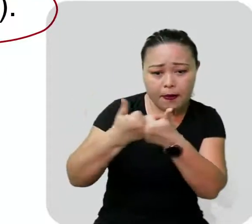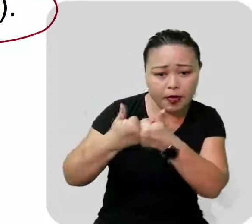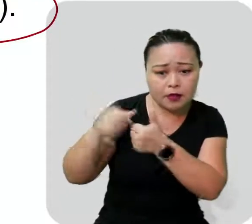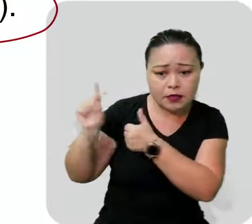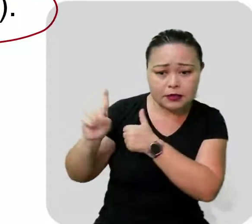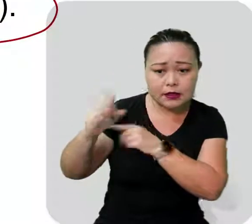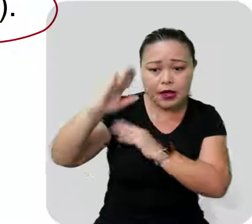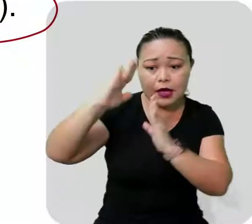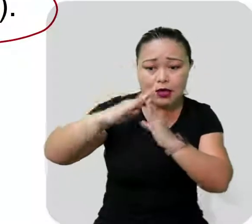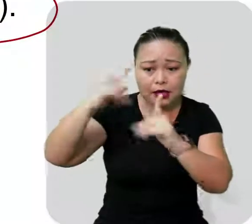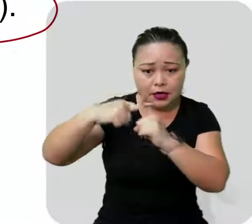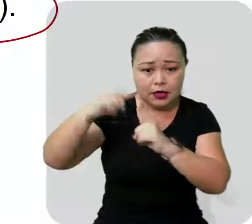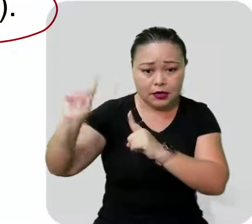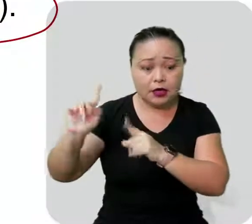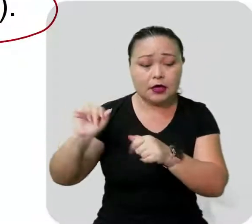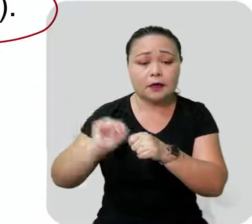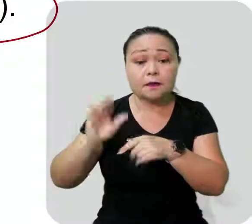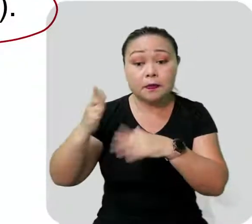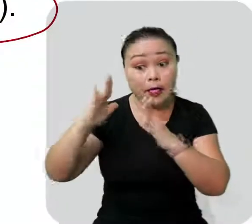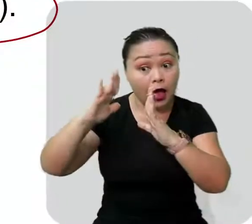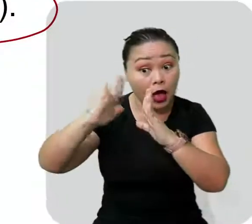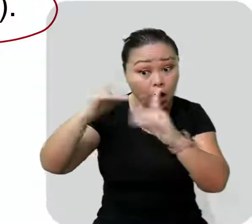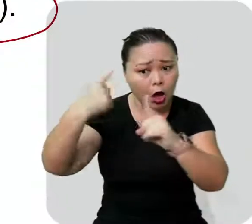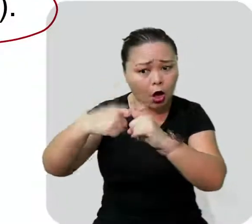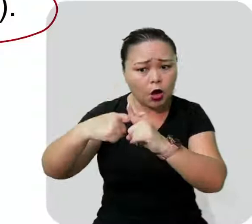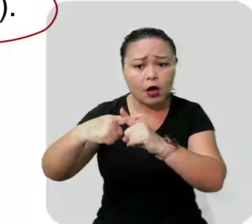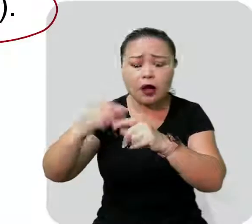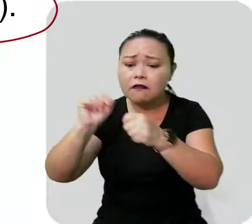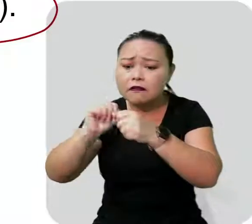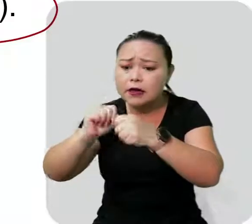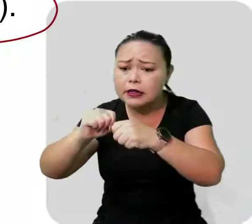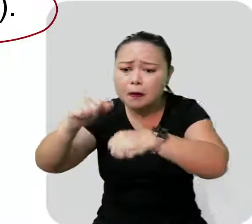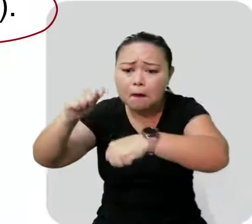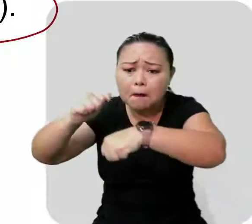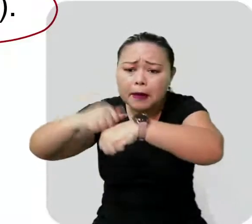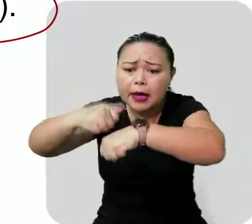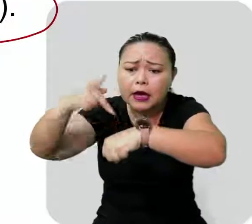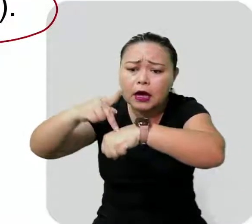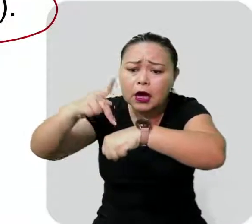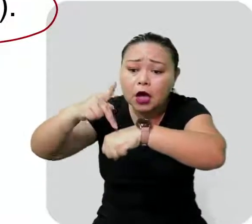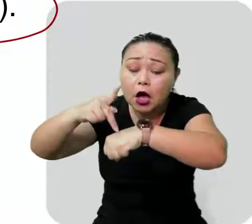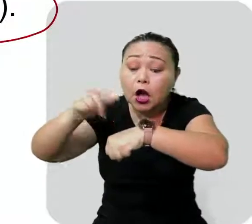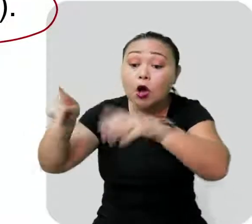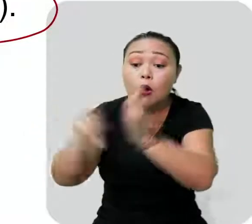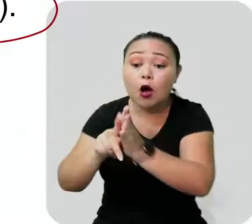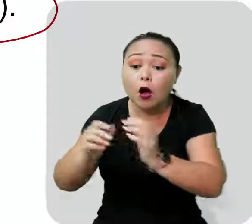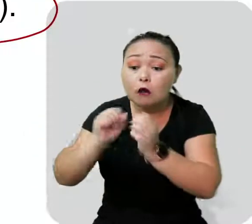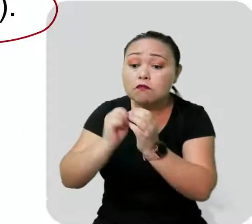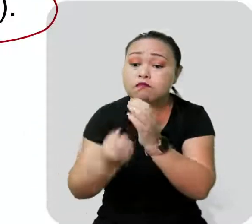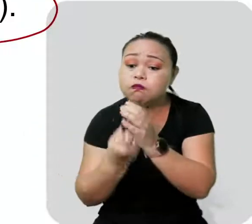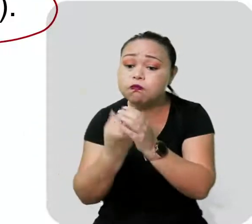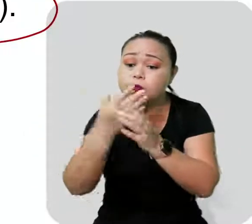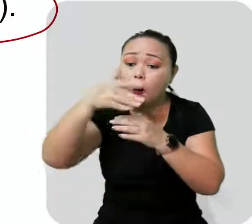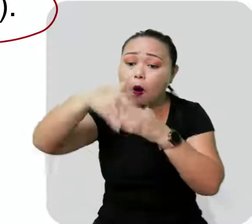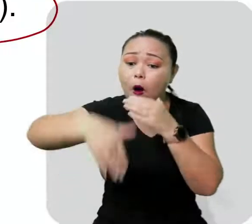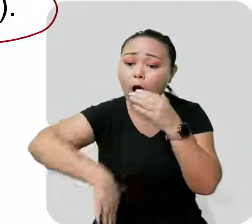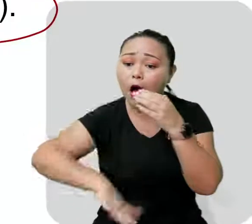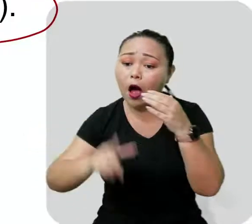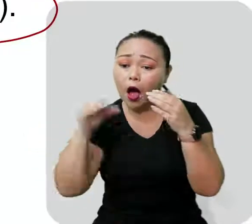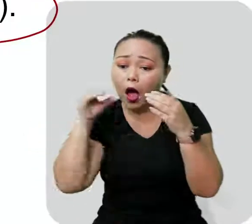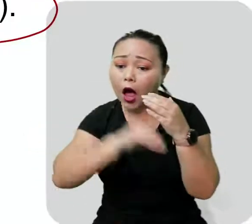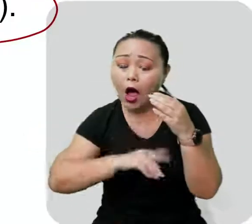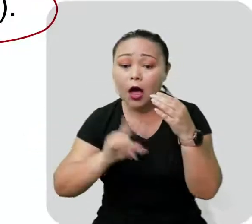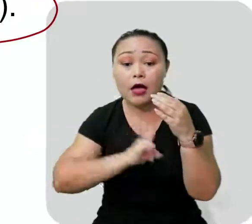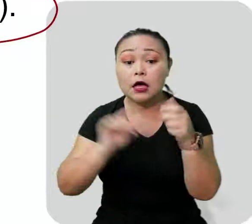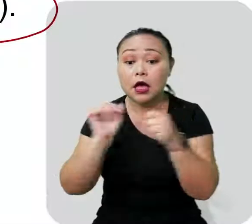próximo dessa igreja é uma igreja feita com pedra pedra vulcânica bom muito legal